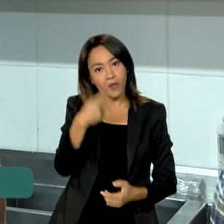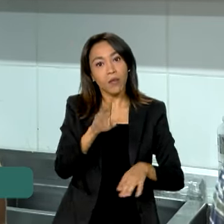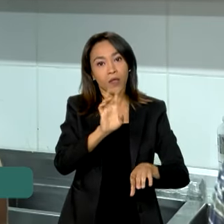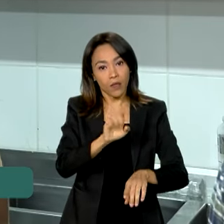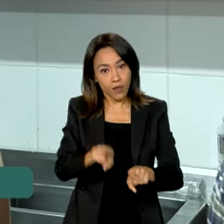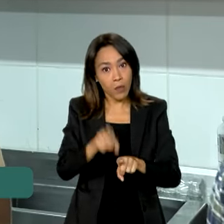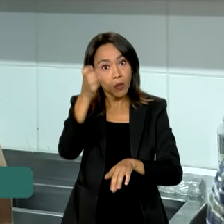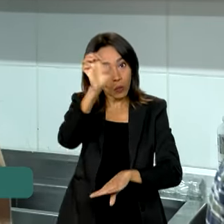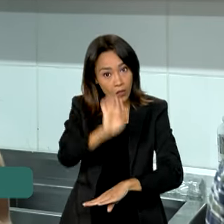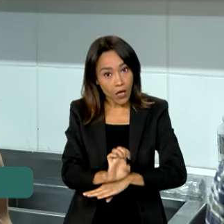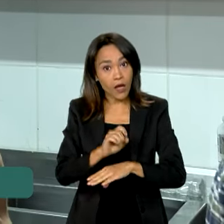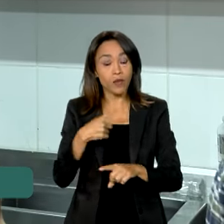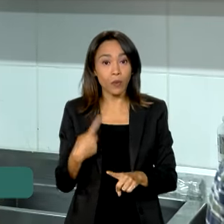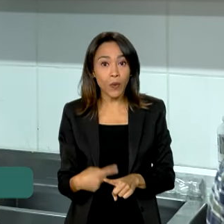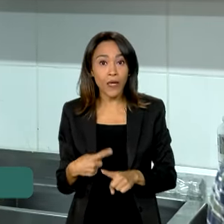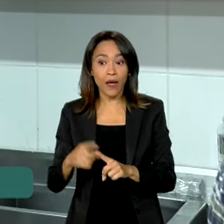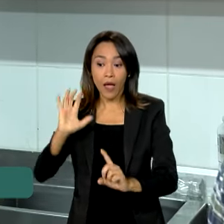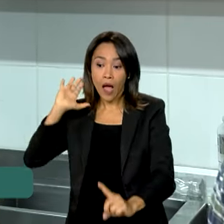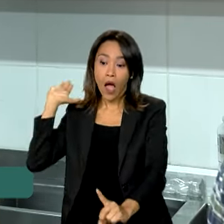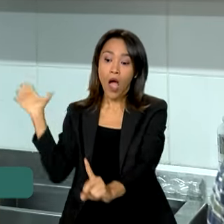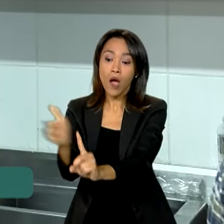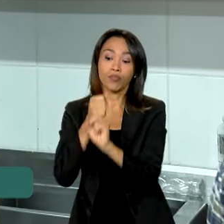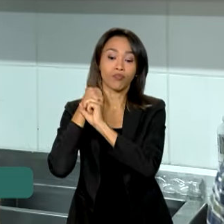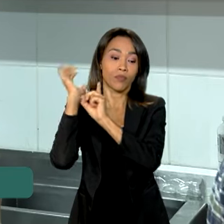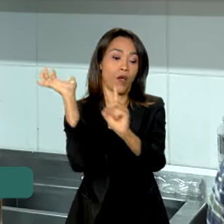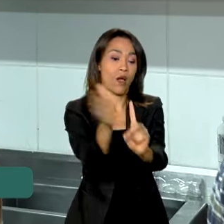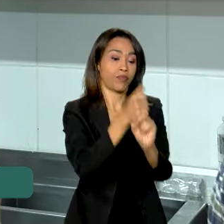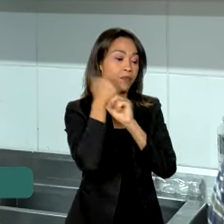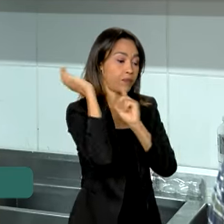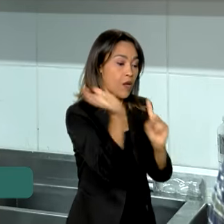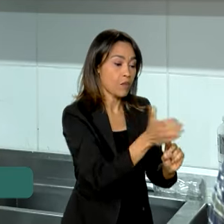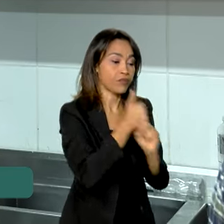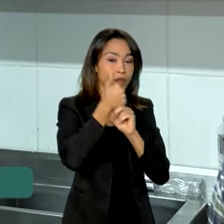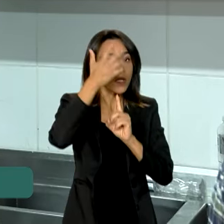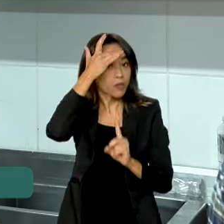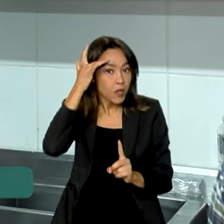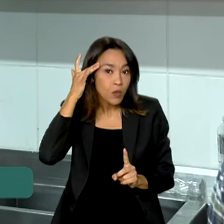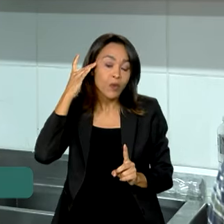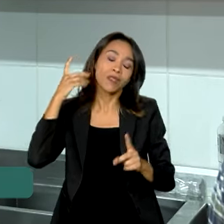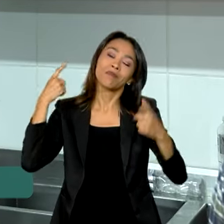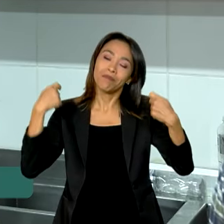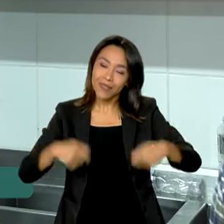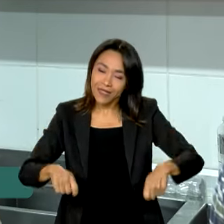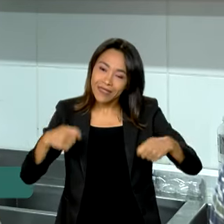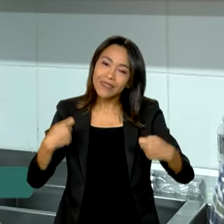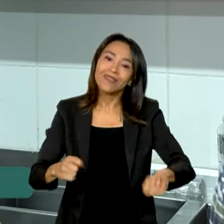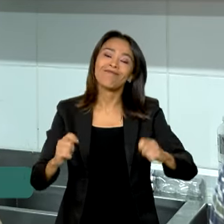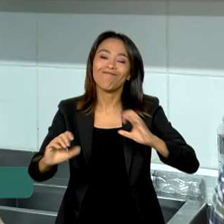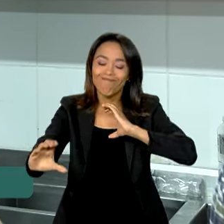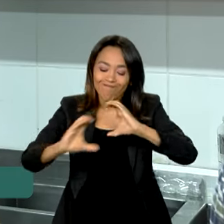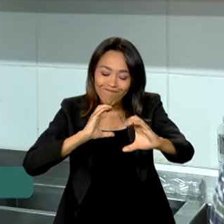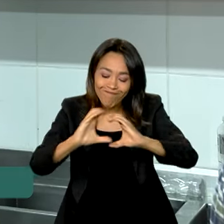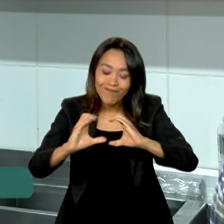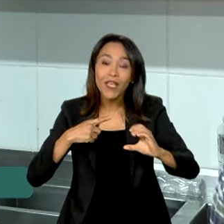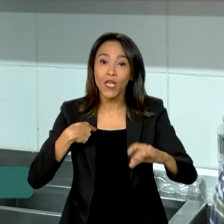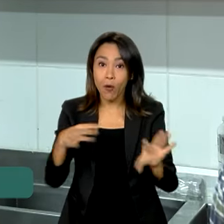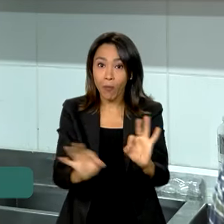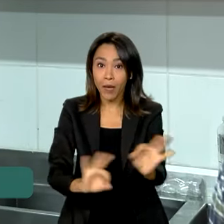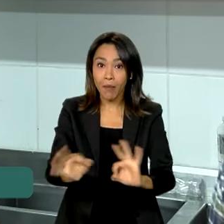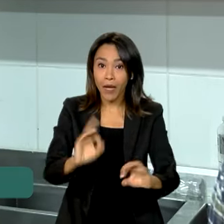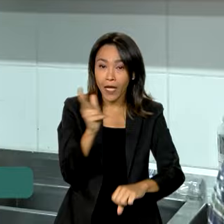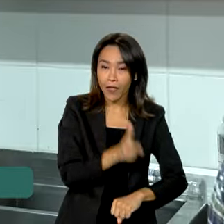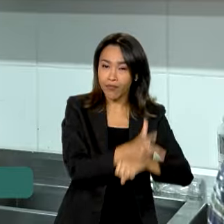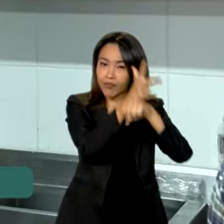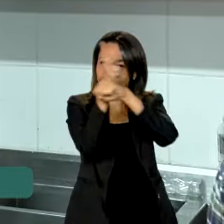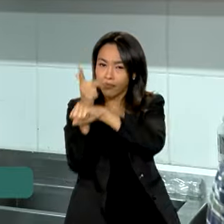Até porque o próprio resgate dos atingidos pelas chuvas depende, né, da comunicação. E eu preparei uma reportagem sobre